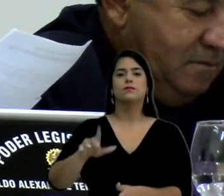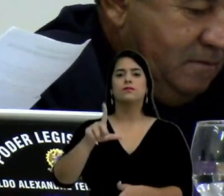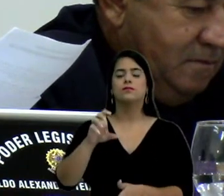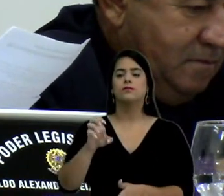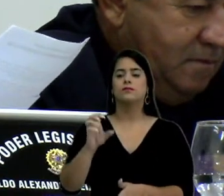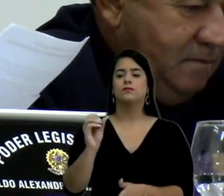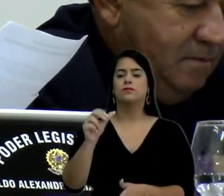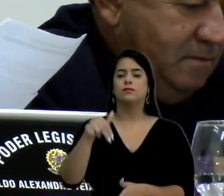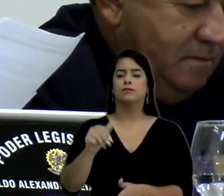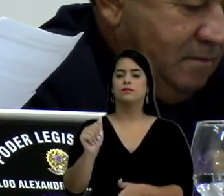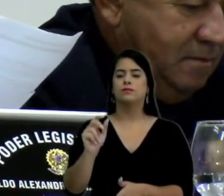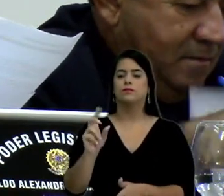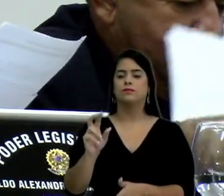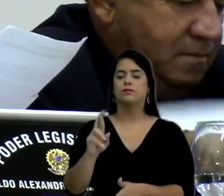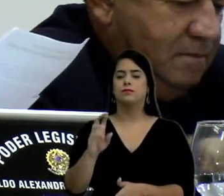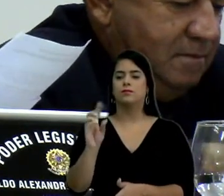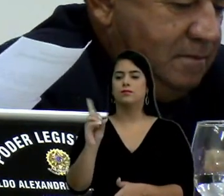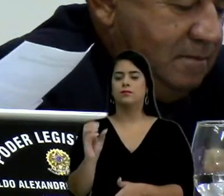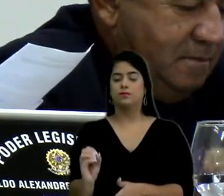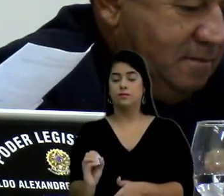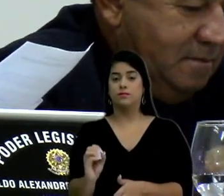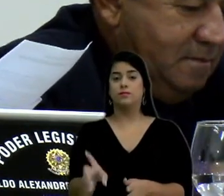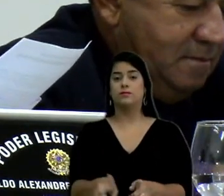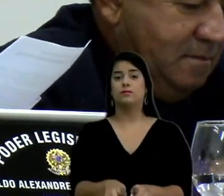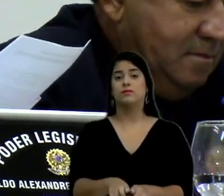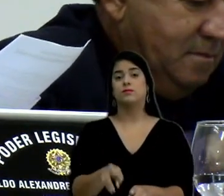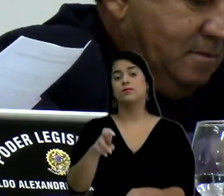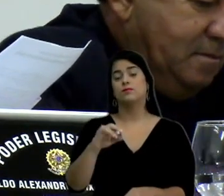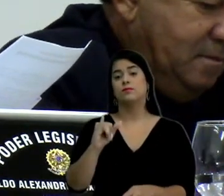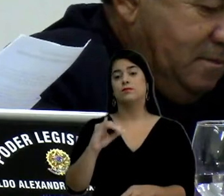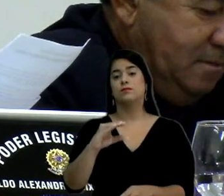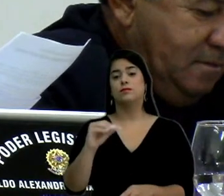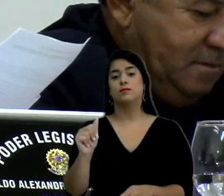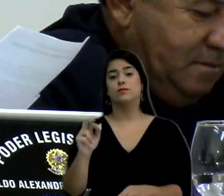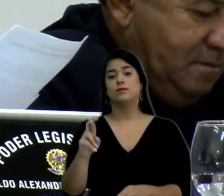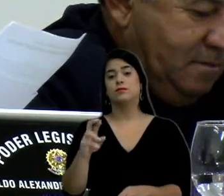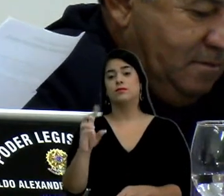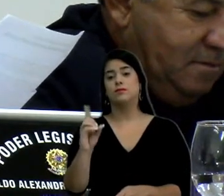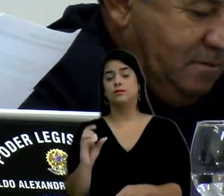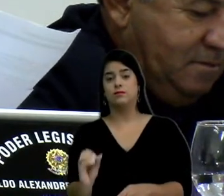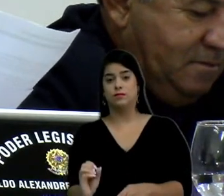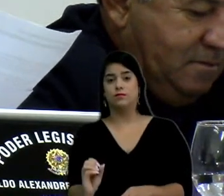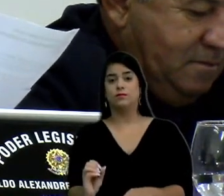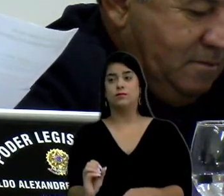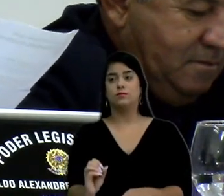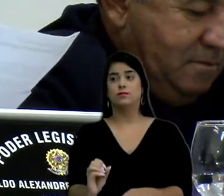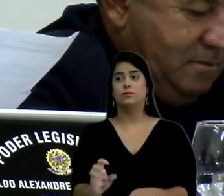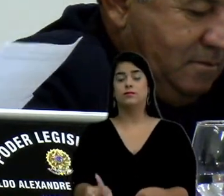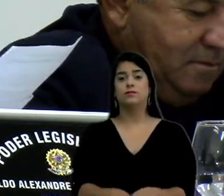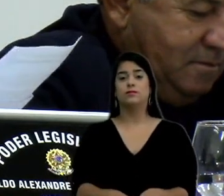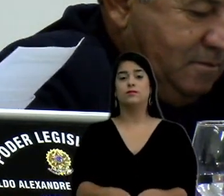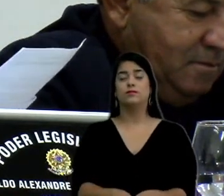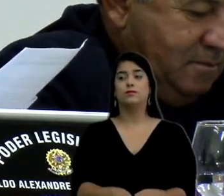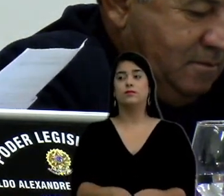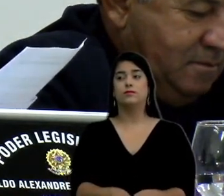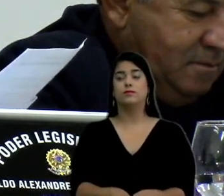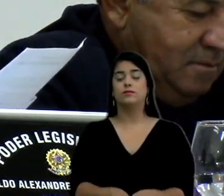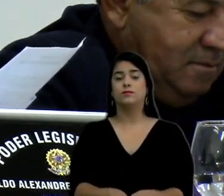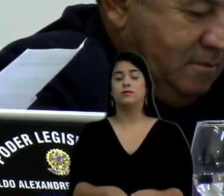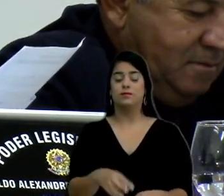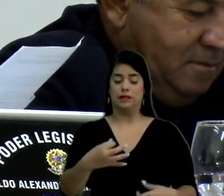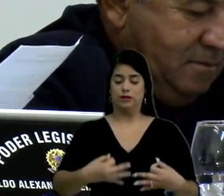Costa Brito da Primeira Vara a Ricardo Miranda Barros da segunda vara e é o grande